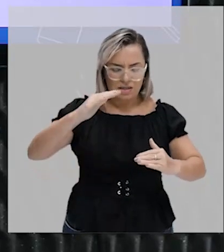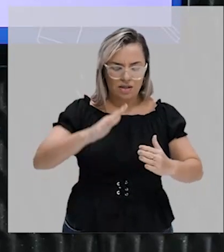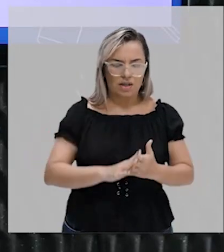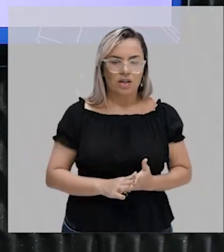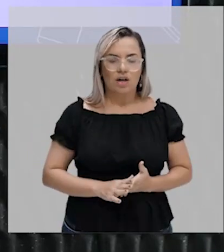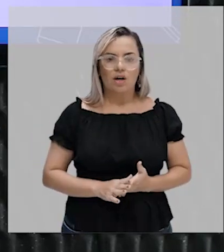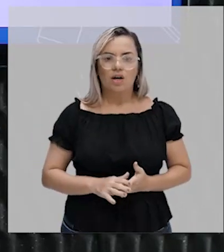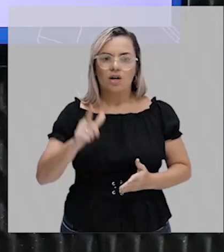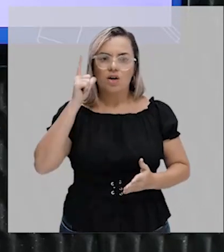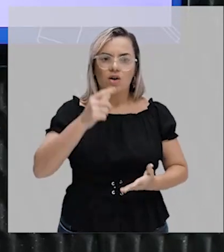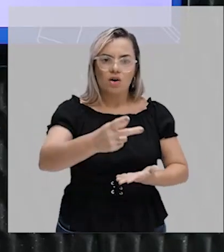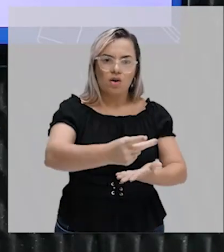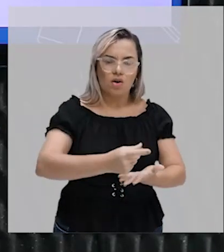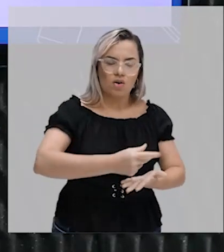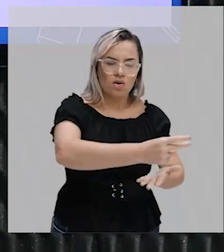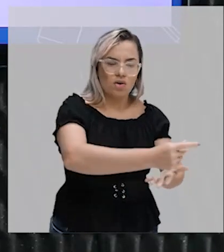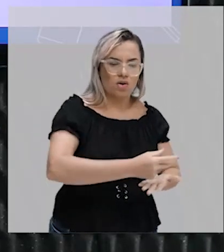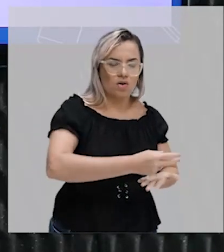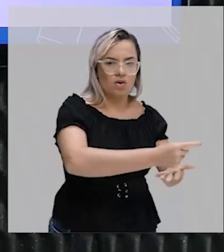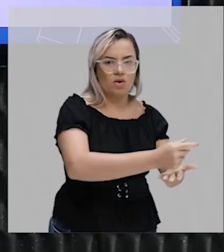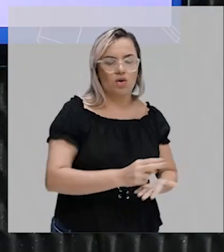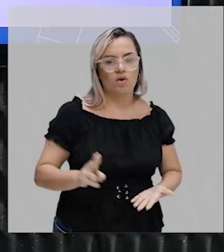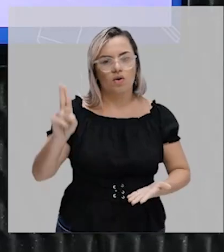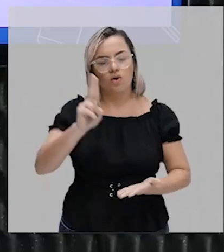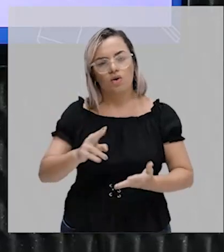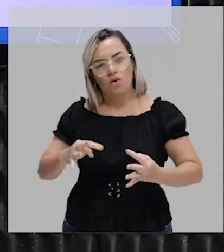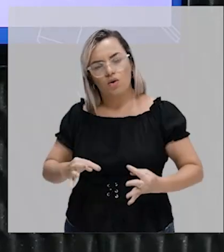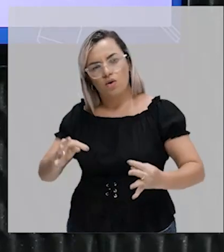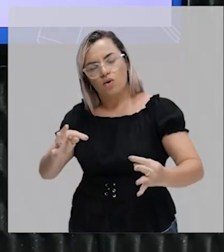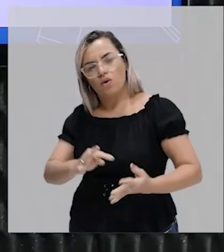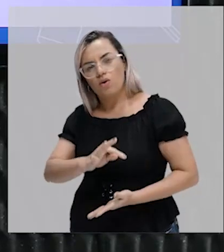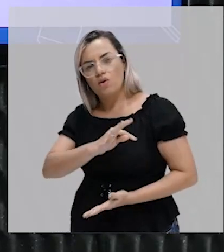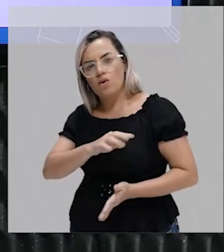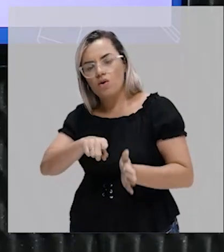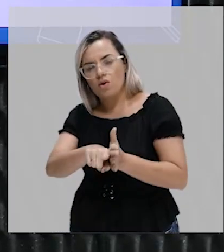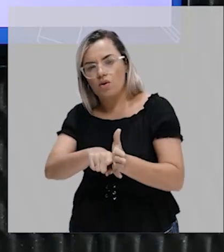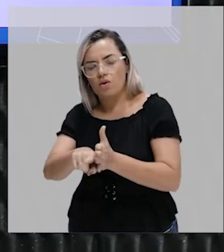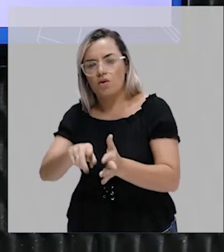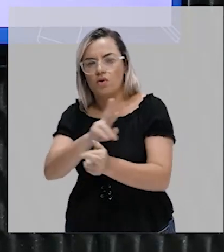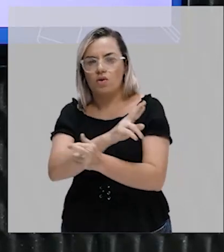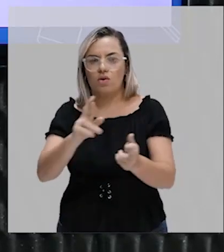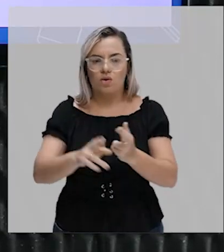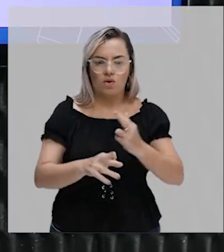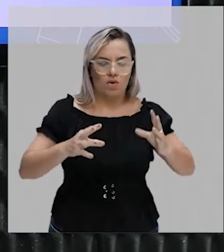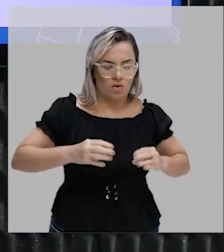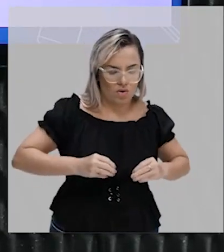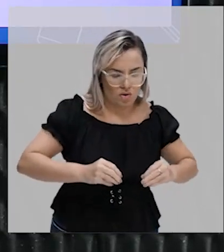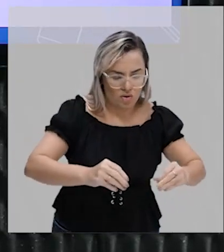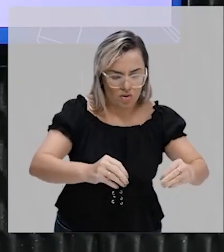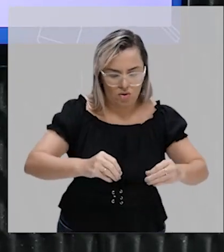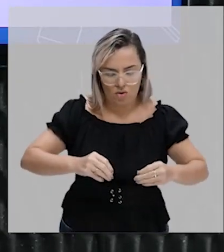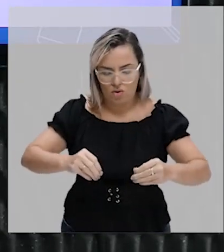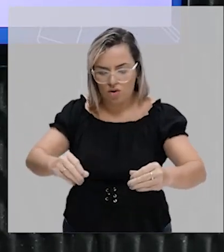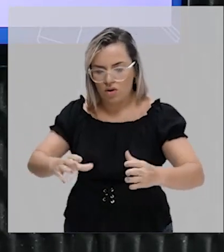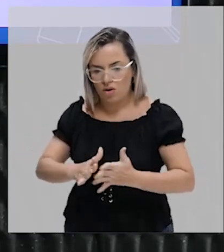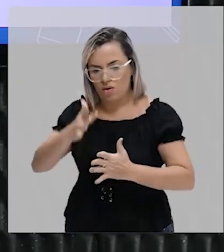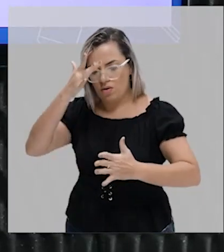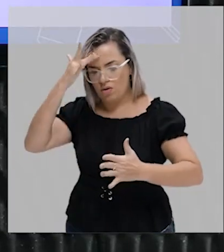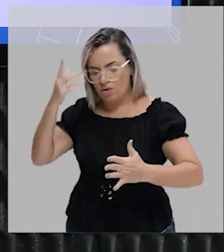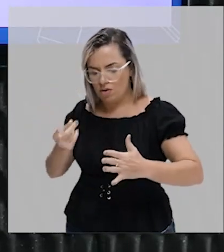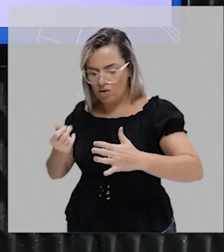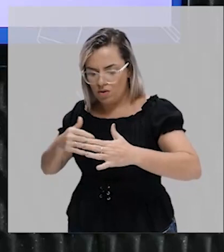mas principalmente utilizando tecnologia, pesquisa, né, relativa ao solo, para que esse produtor consiga